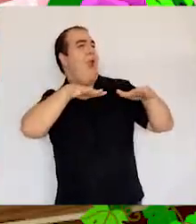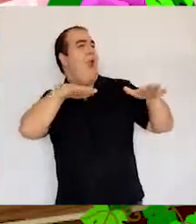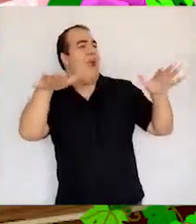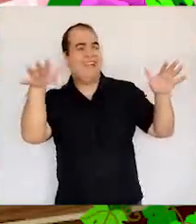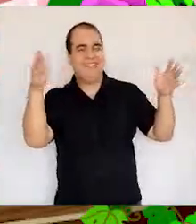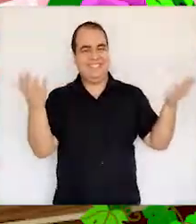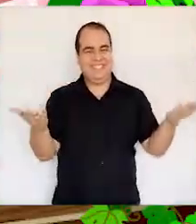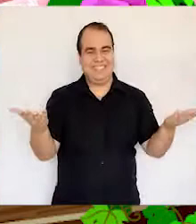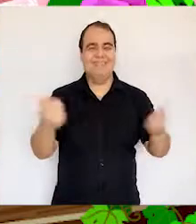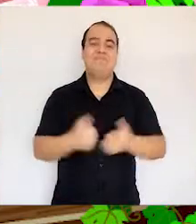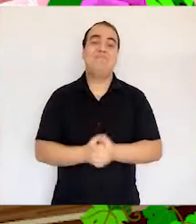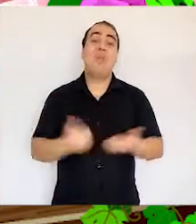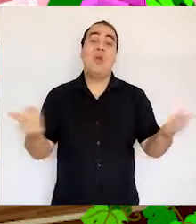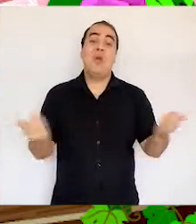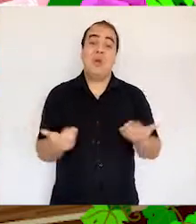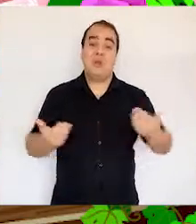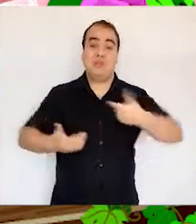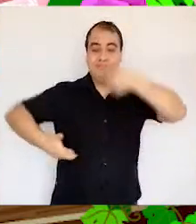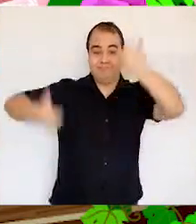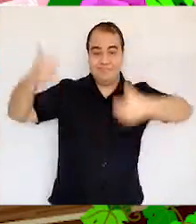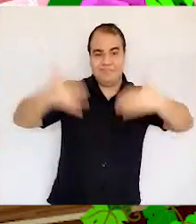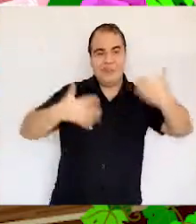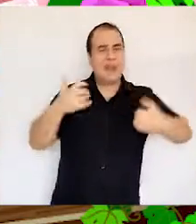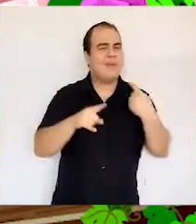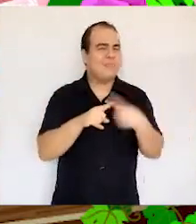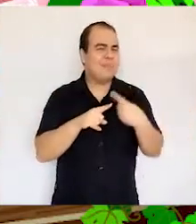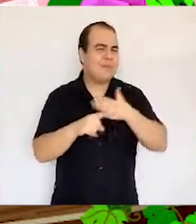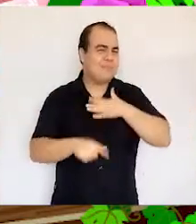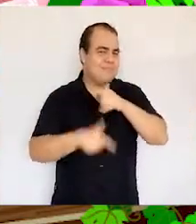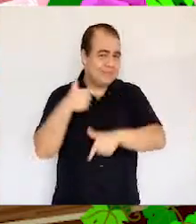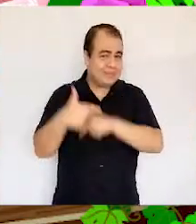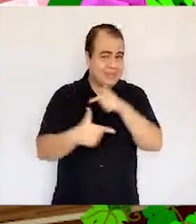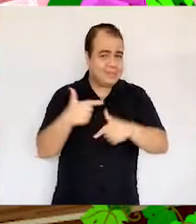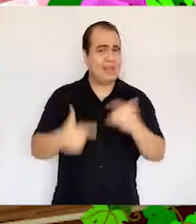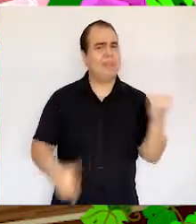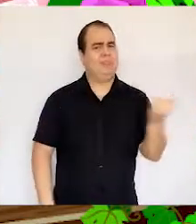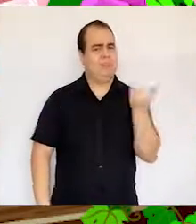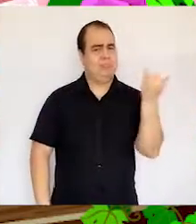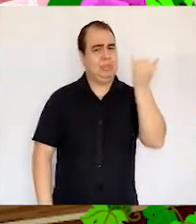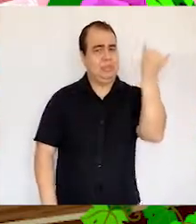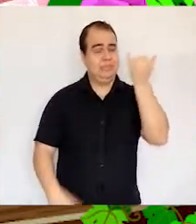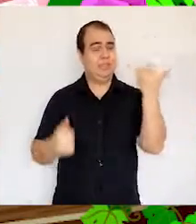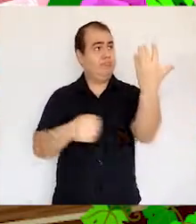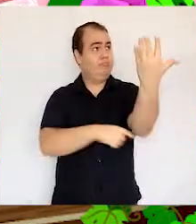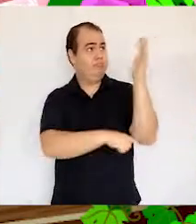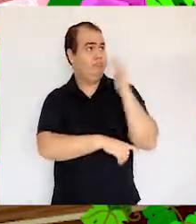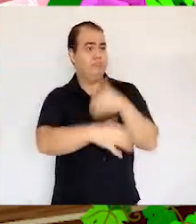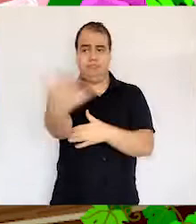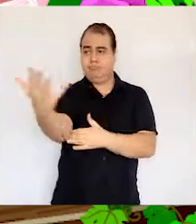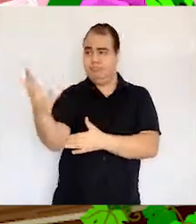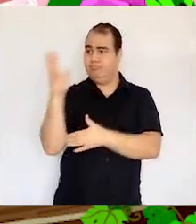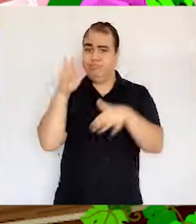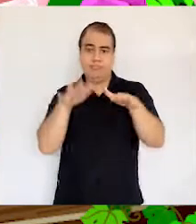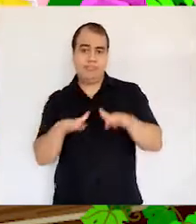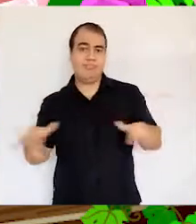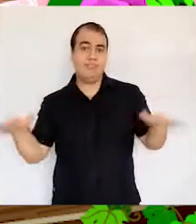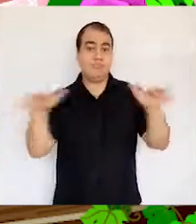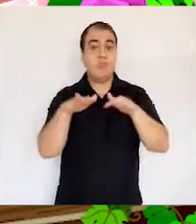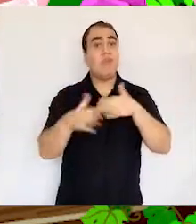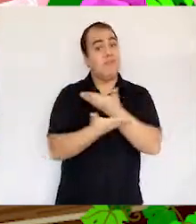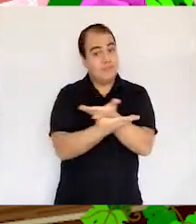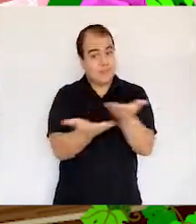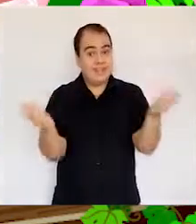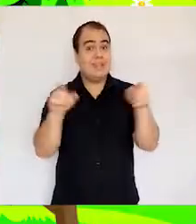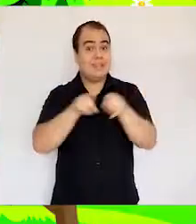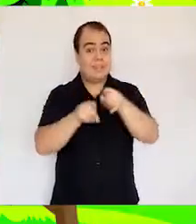vou contar para vocês... Por que o meu trabalho é tão importante para o meio ambiente e para vocês,